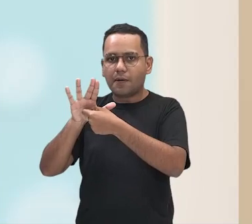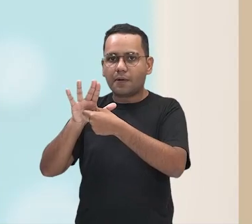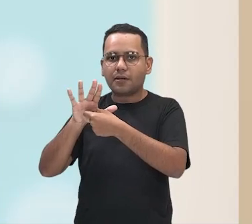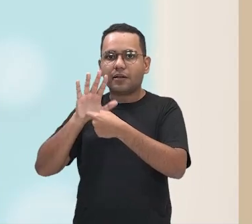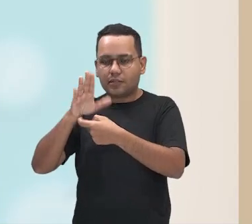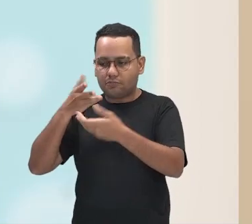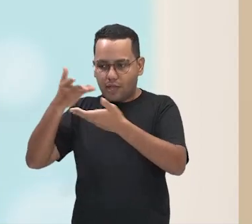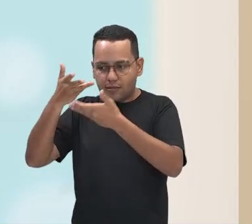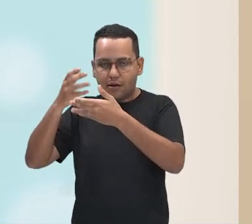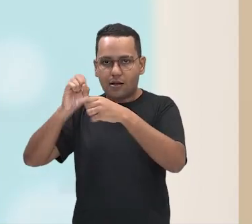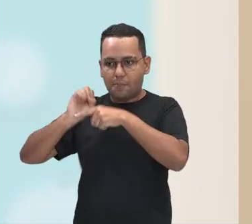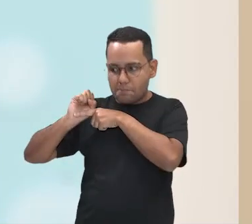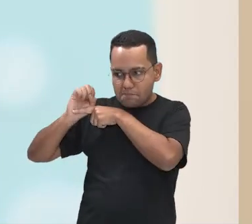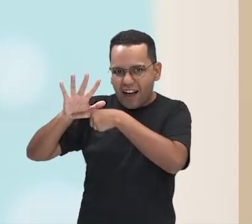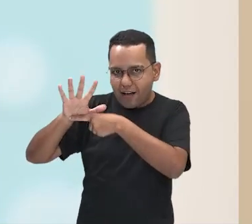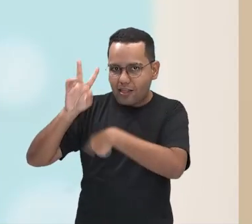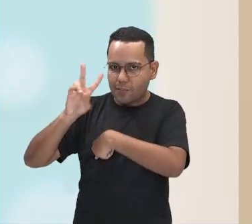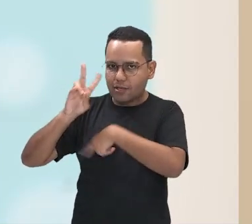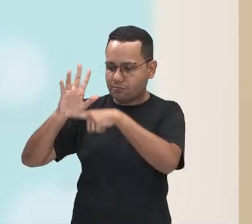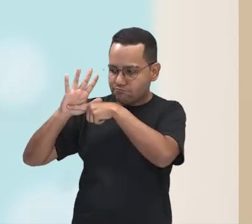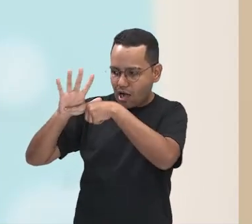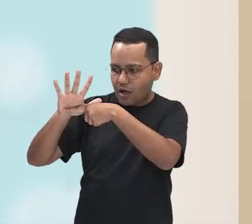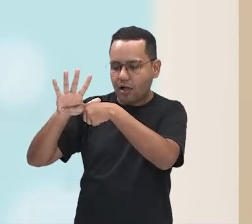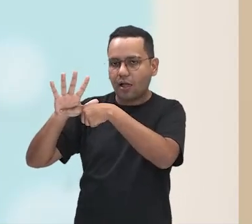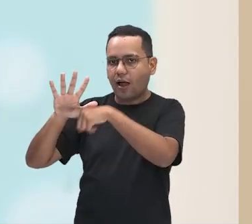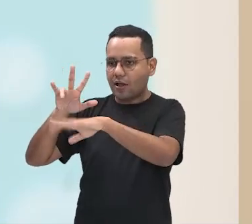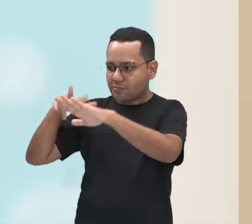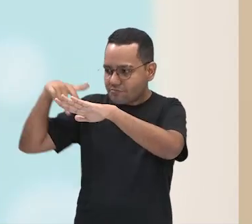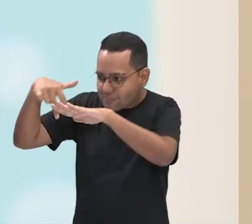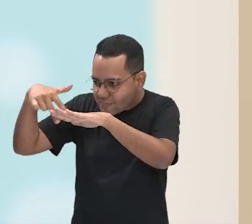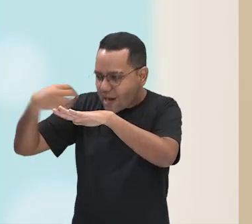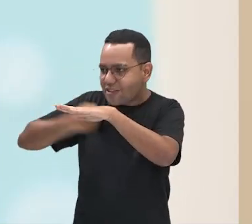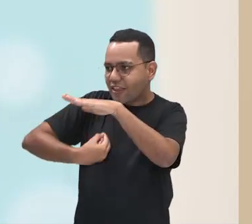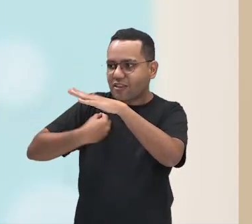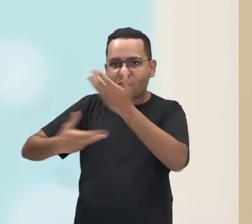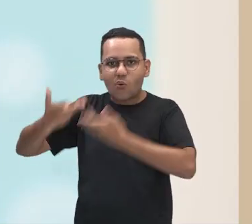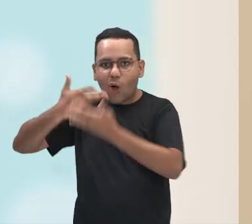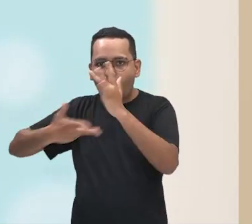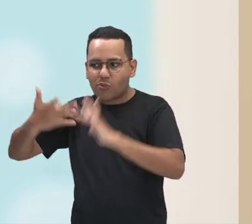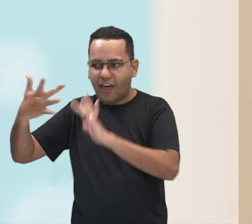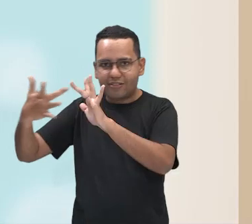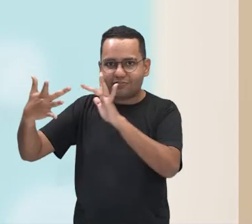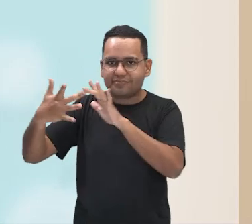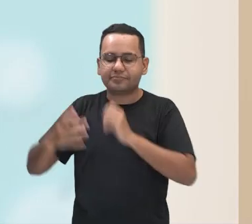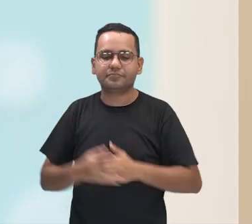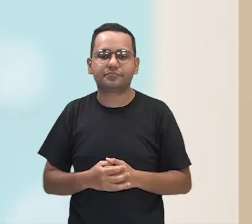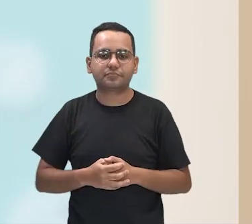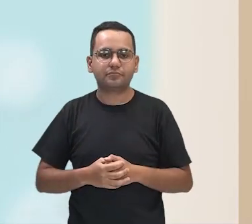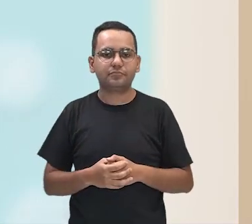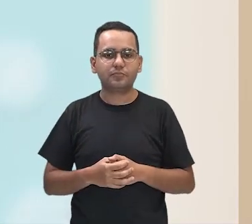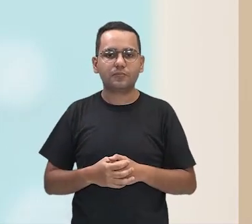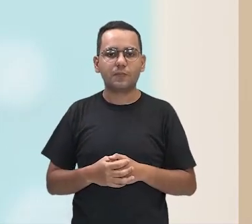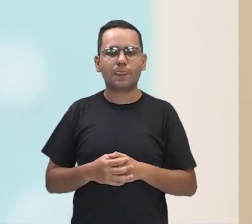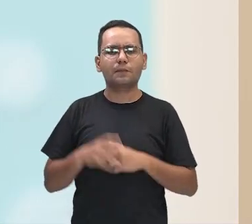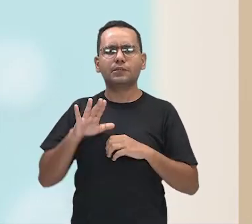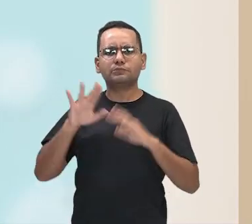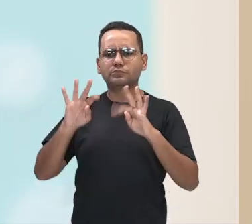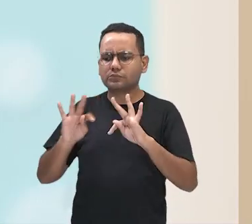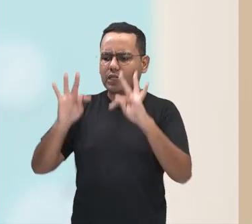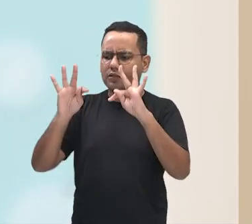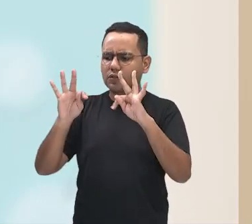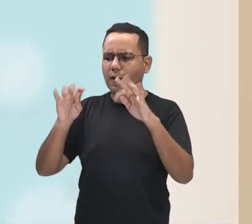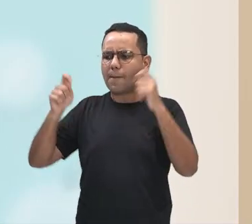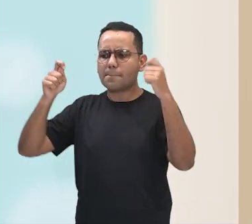arte. Então, utilizar os recursos digitais para esses fins, para a gente conseguir ver, inclusive, a obra de arte com